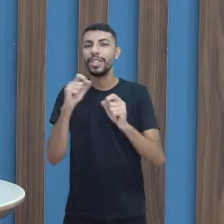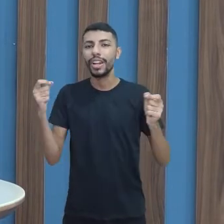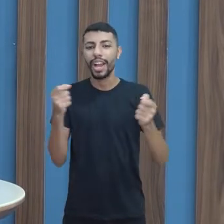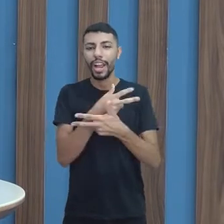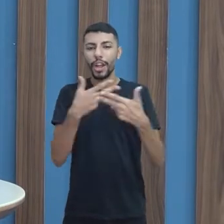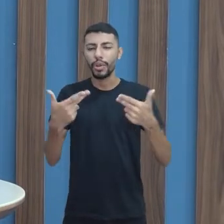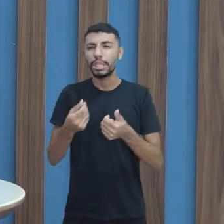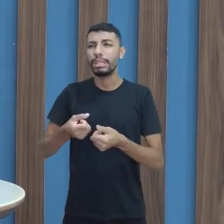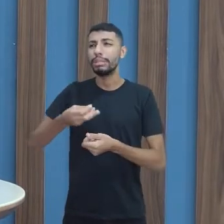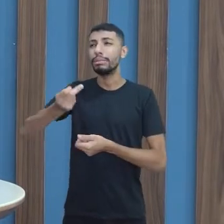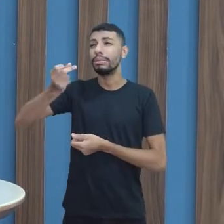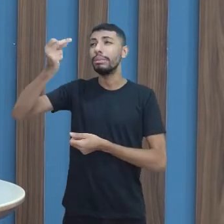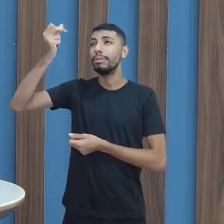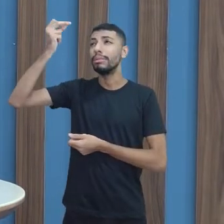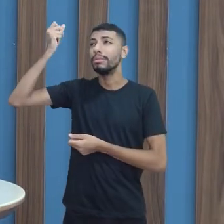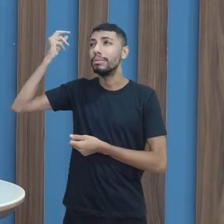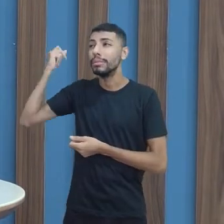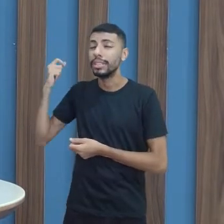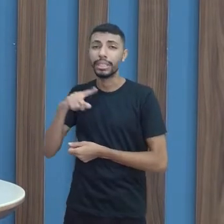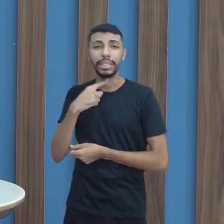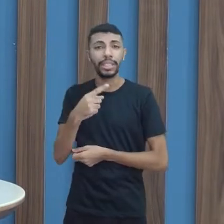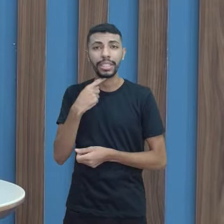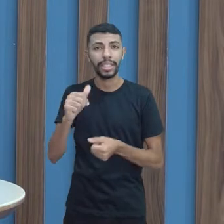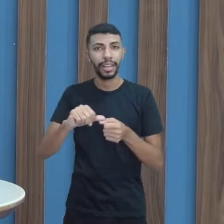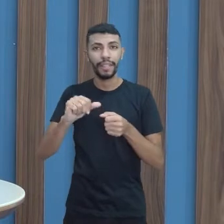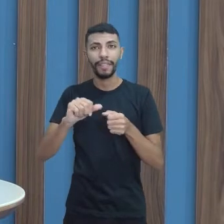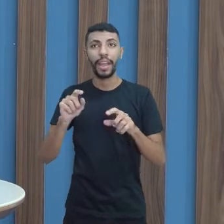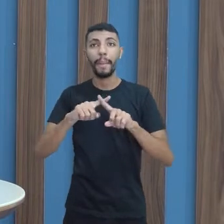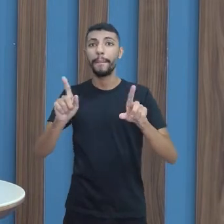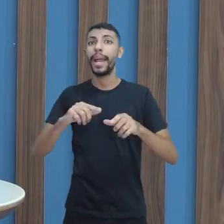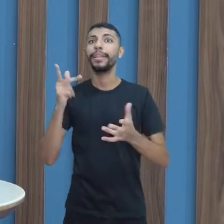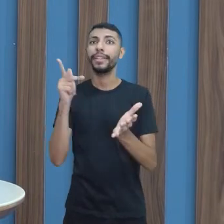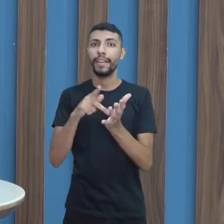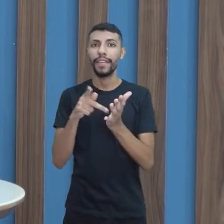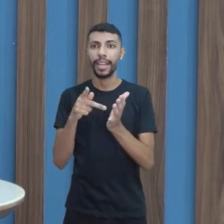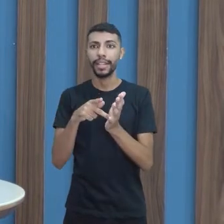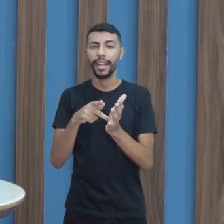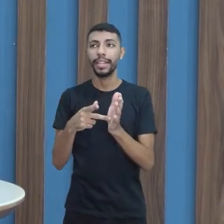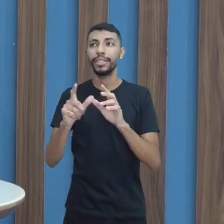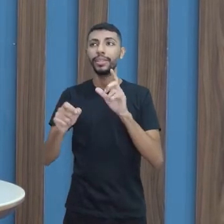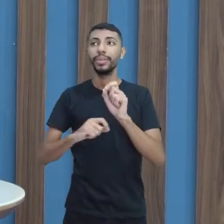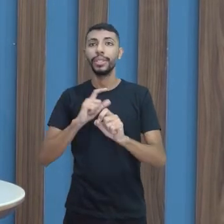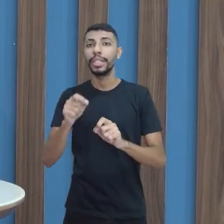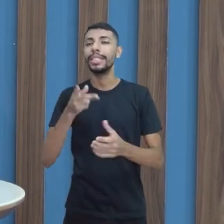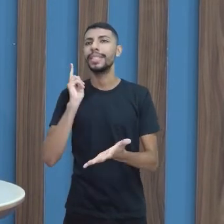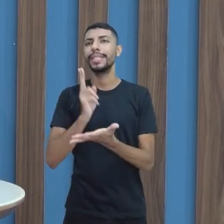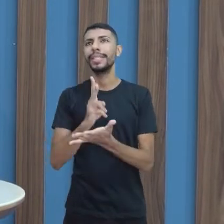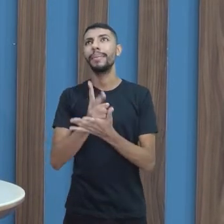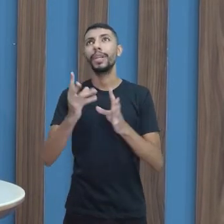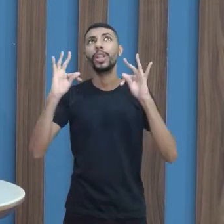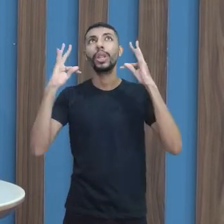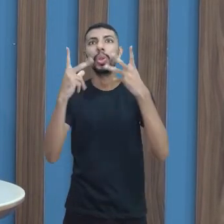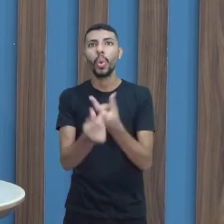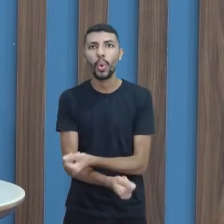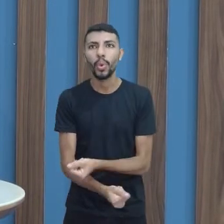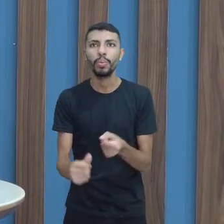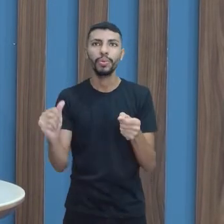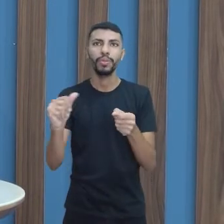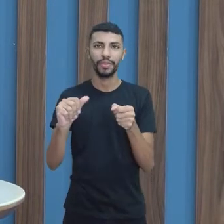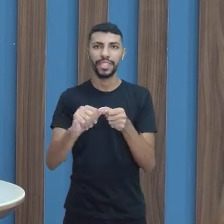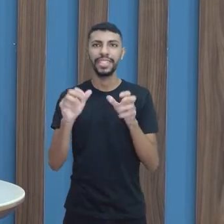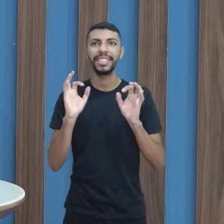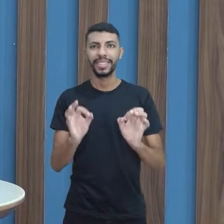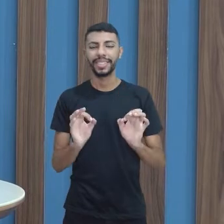muito antiga, assim, que ninguém faz, quando na verdade está todo mundo praticando o autorretrato o tempo todo. Então, a